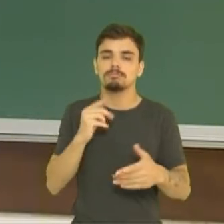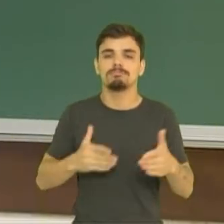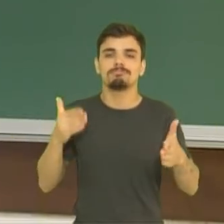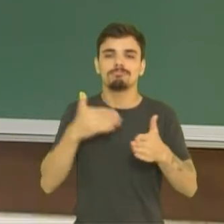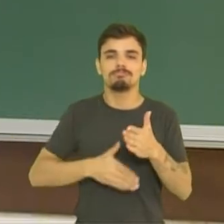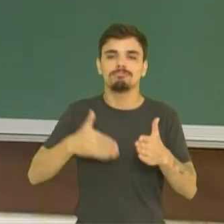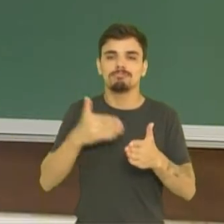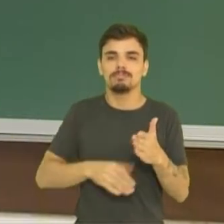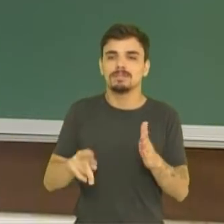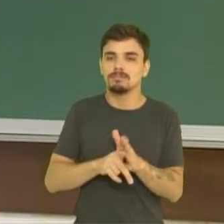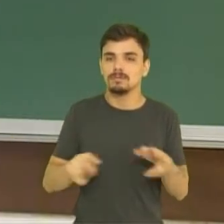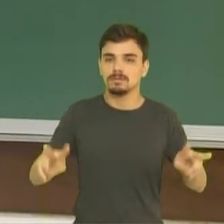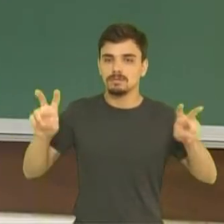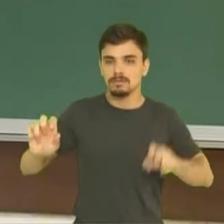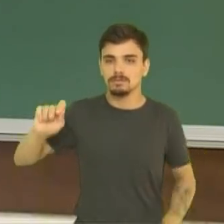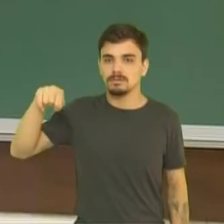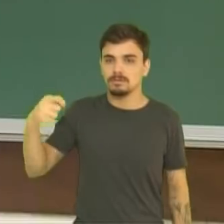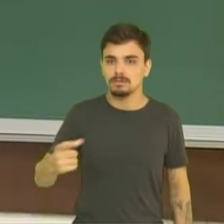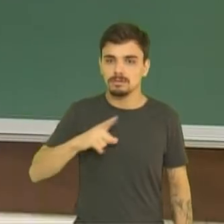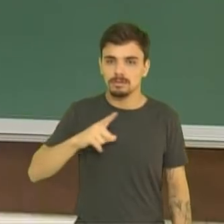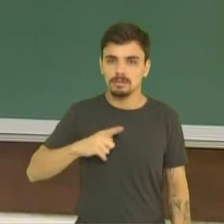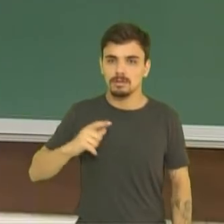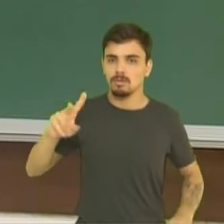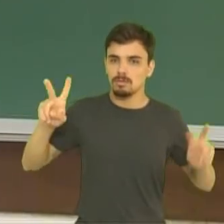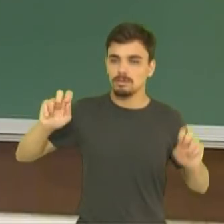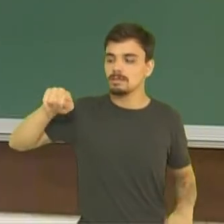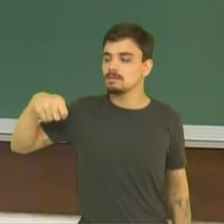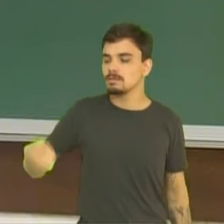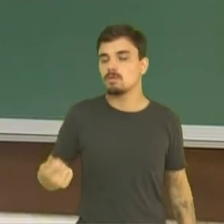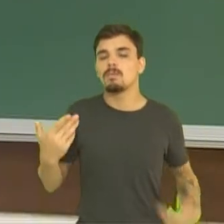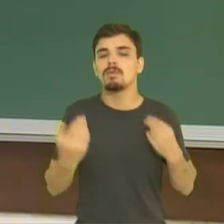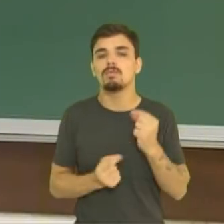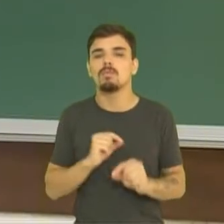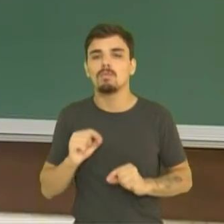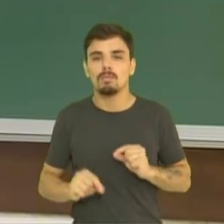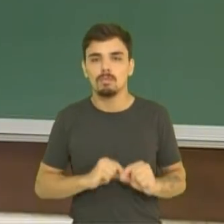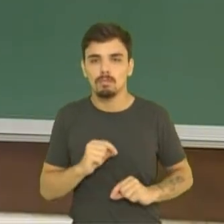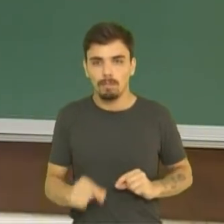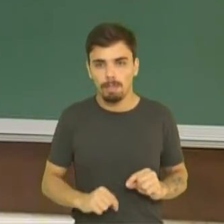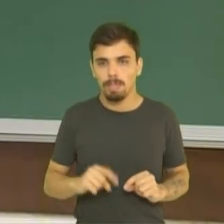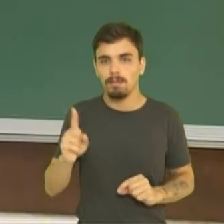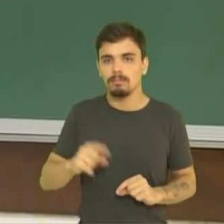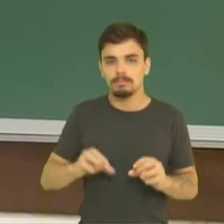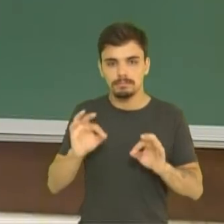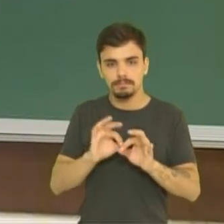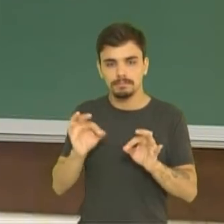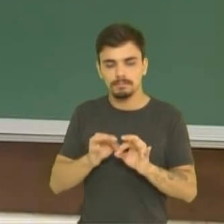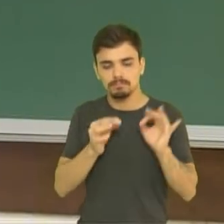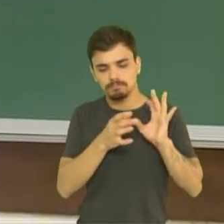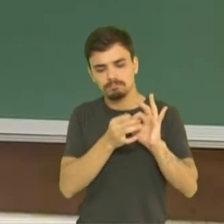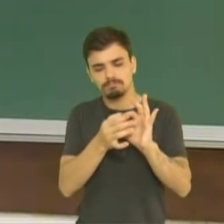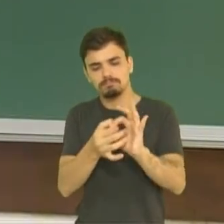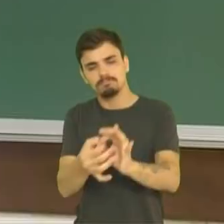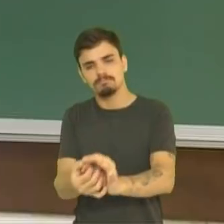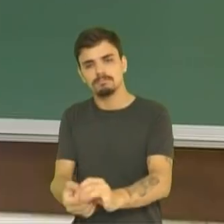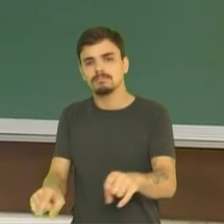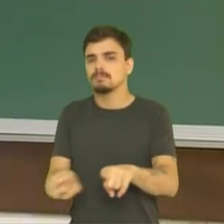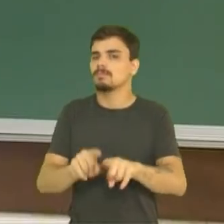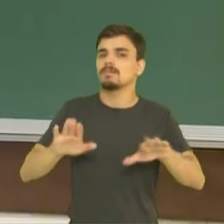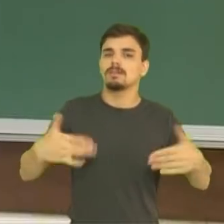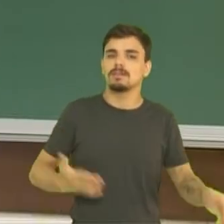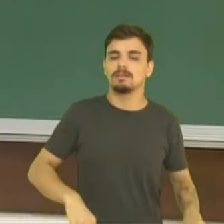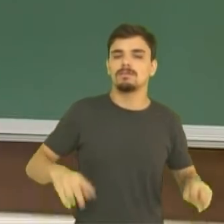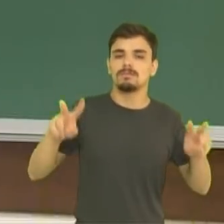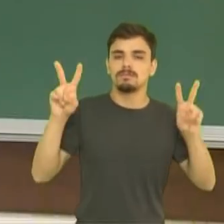delimitação do assunto. Você tinha um assunto, vamos pensar o assunto ali, né? Aí é a centopeia, né? Então, o tema é